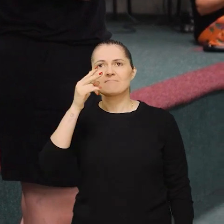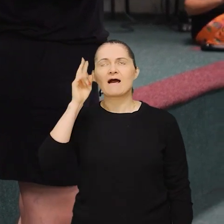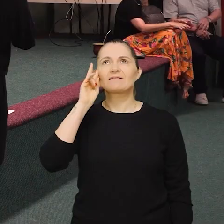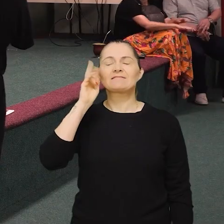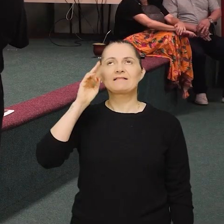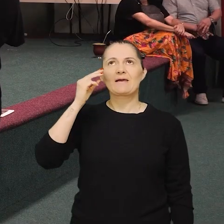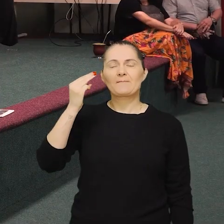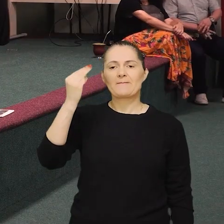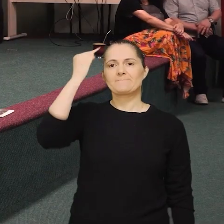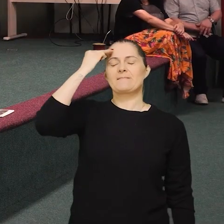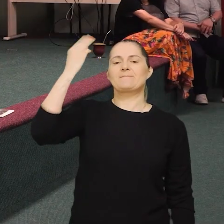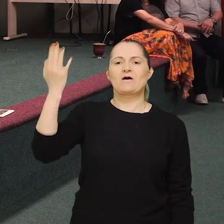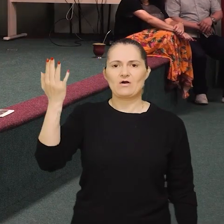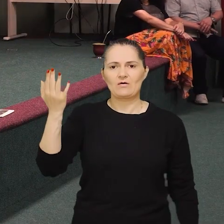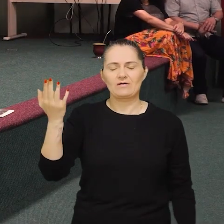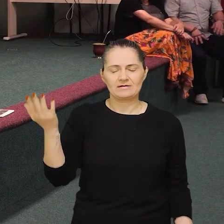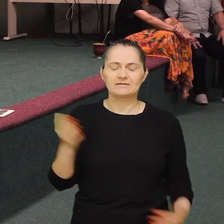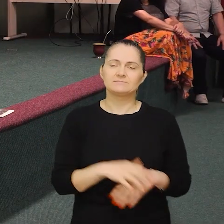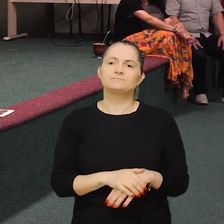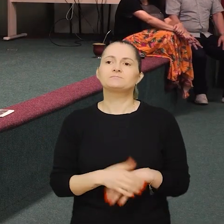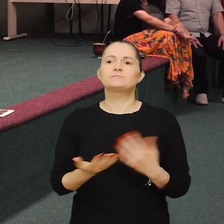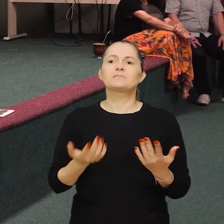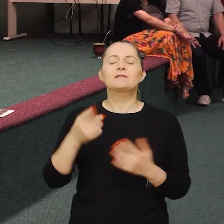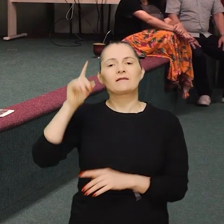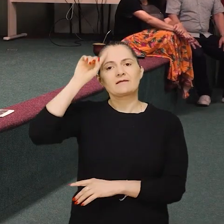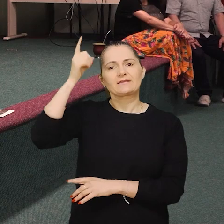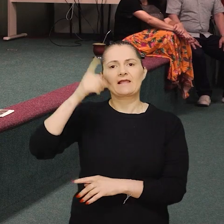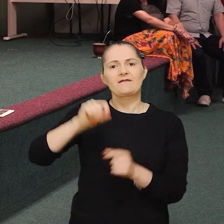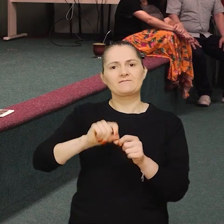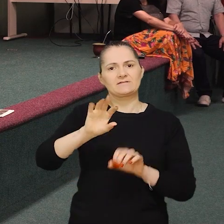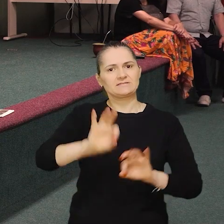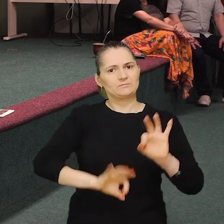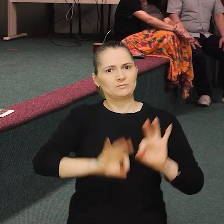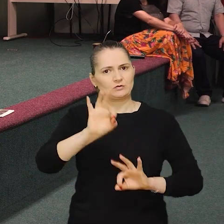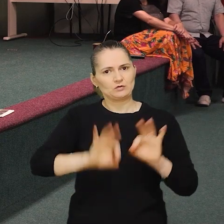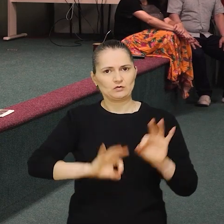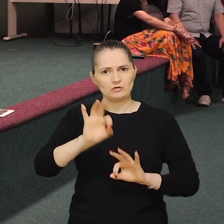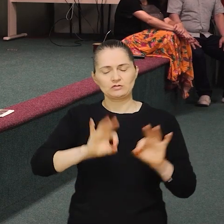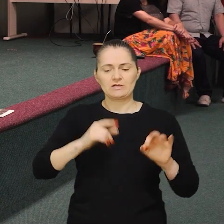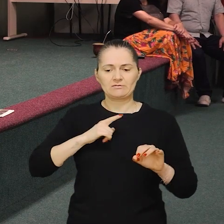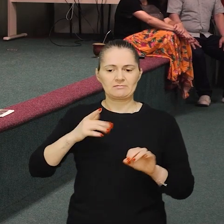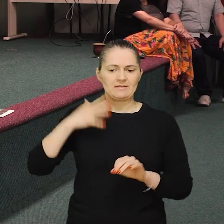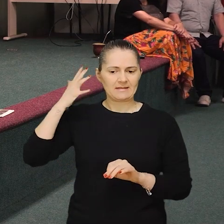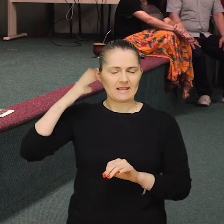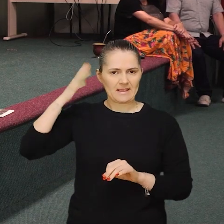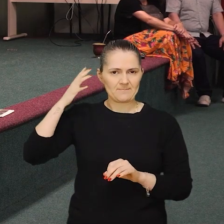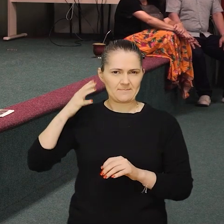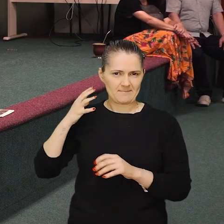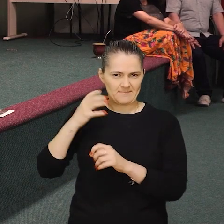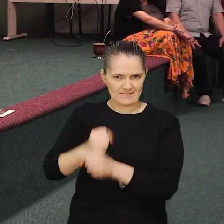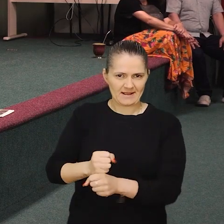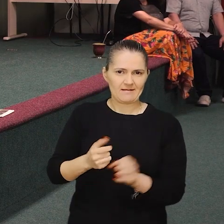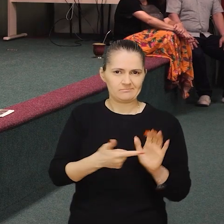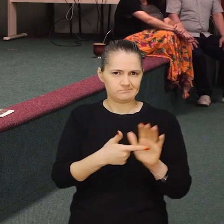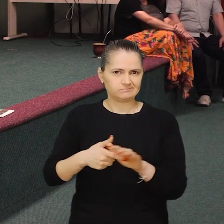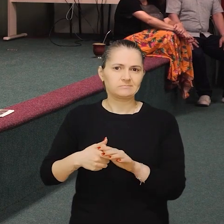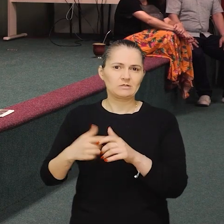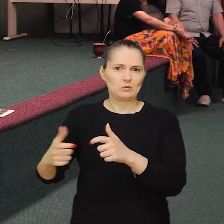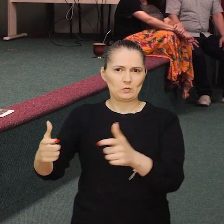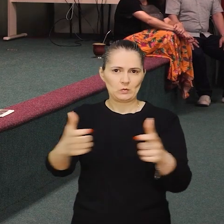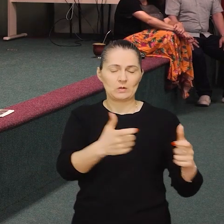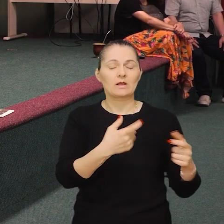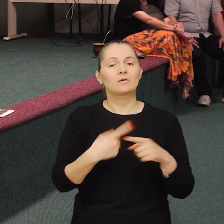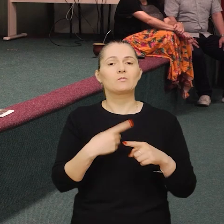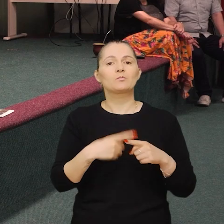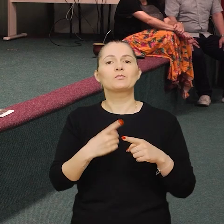memória? Bom, então a ideia da gente fazer esse projeto circulando com palestras é justamente